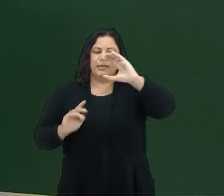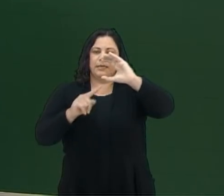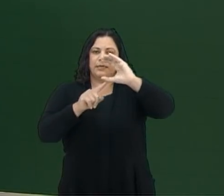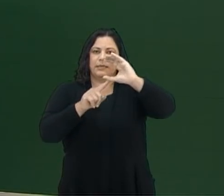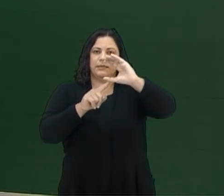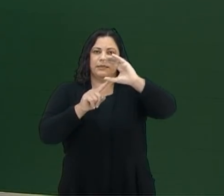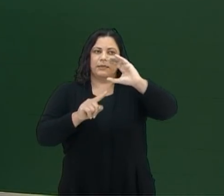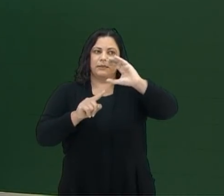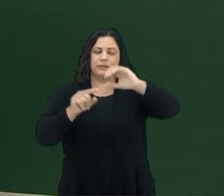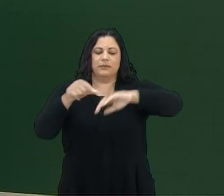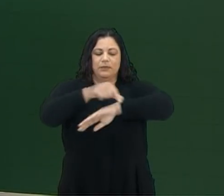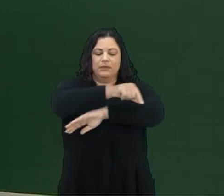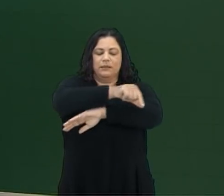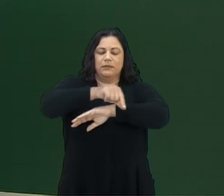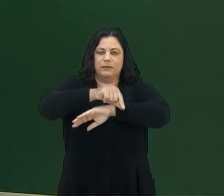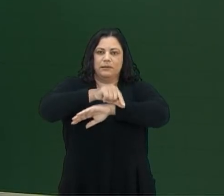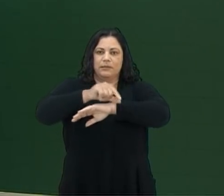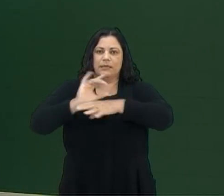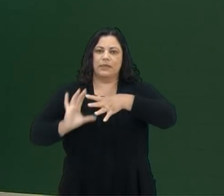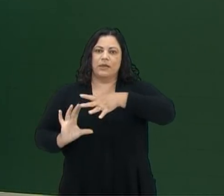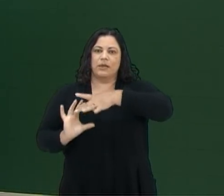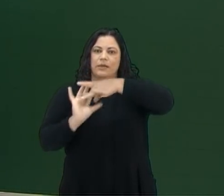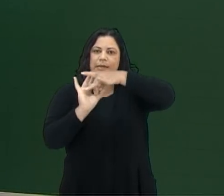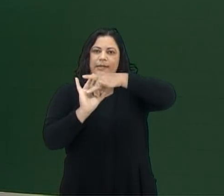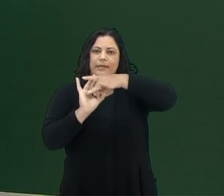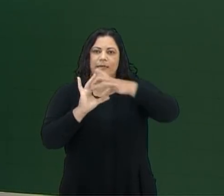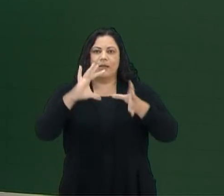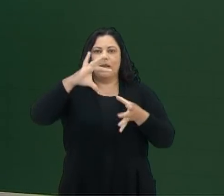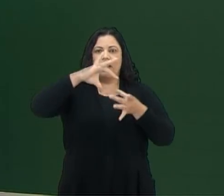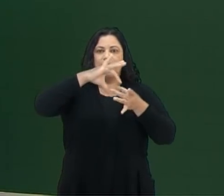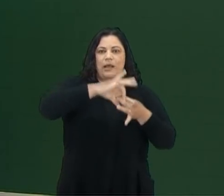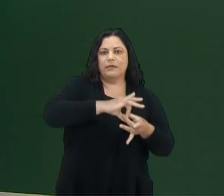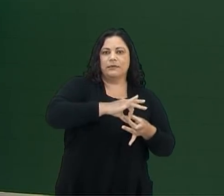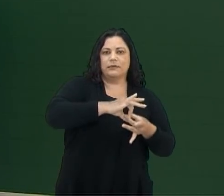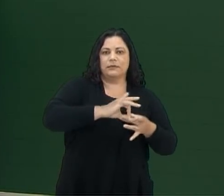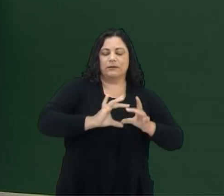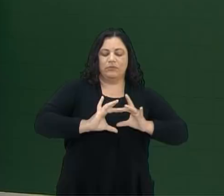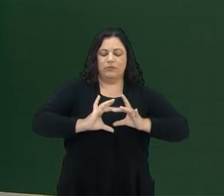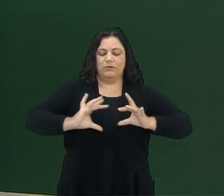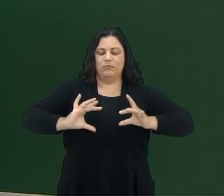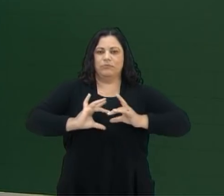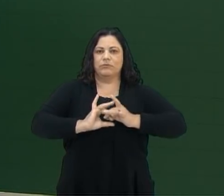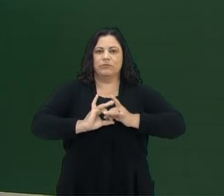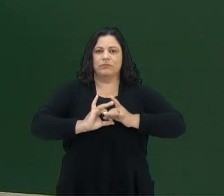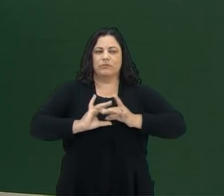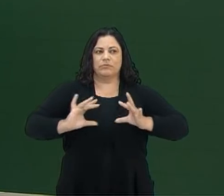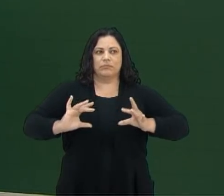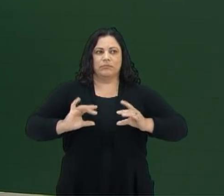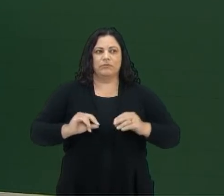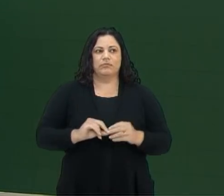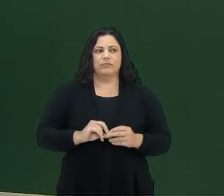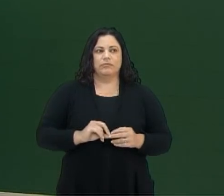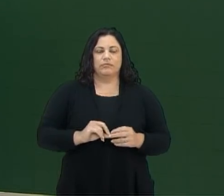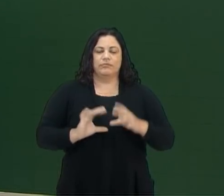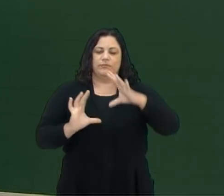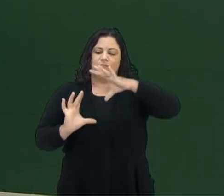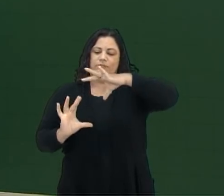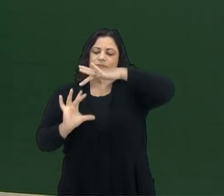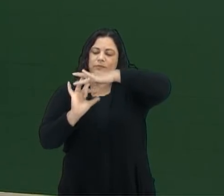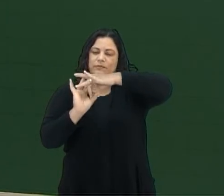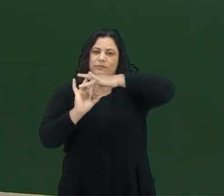e liga os pontos. Ponto B até o ponto C, ponto A até o ponto